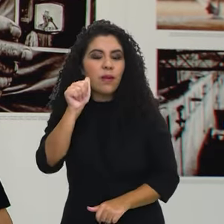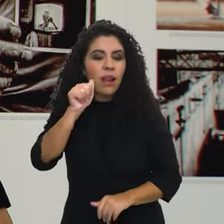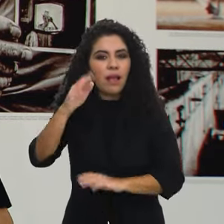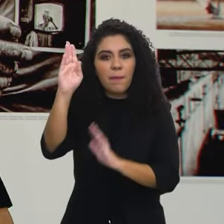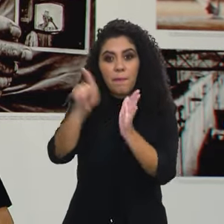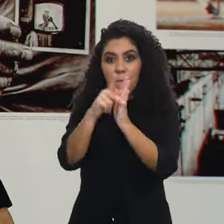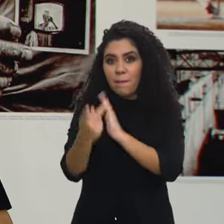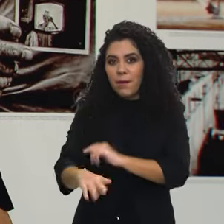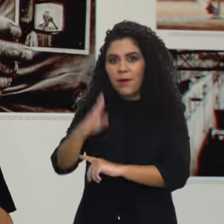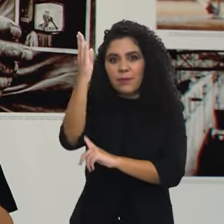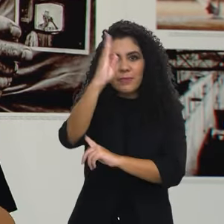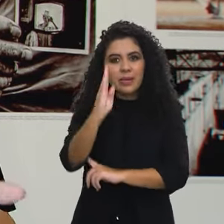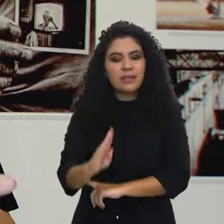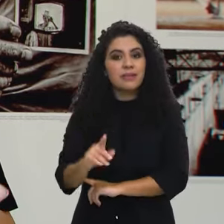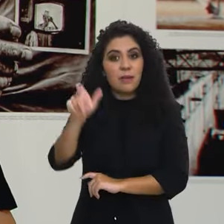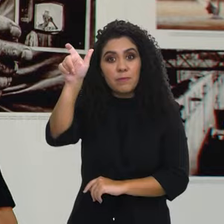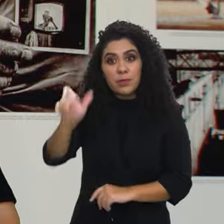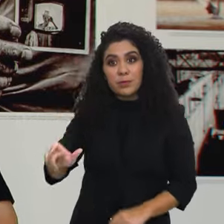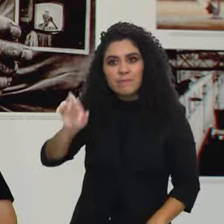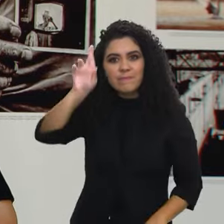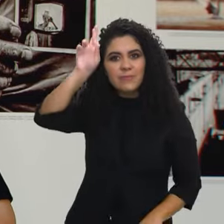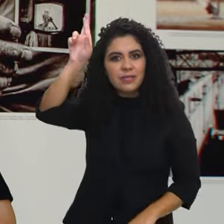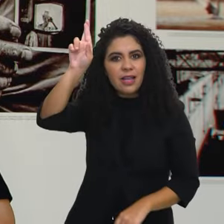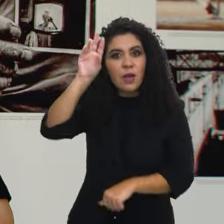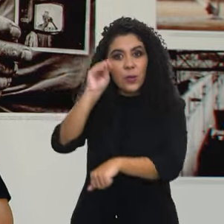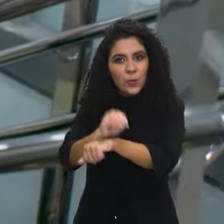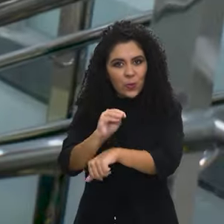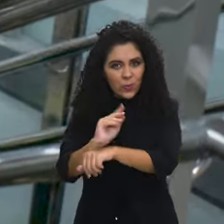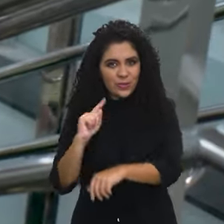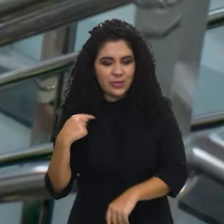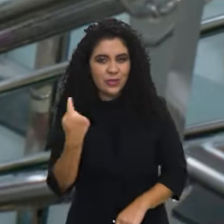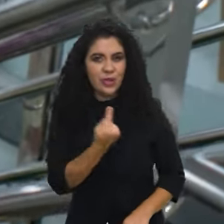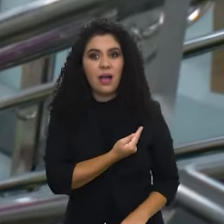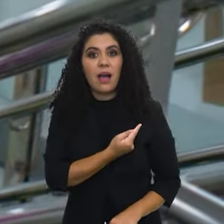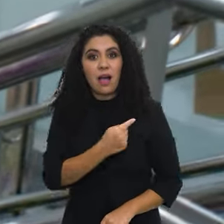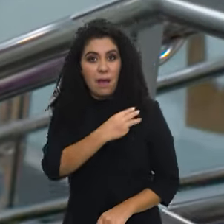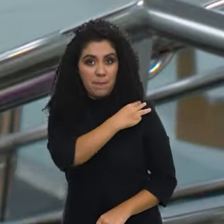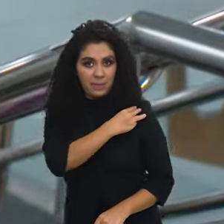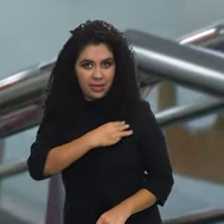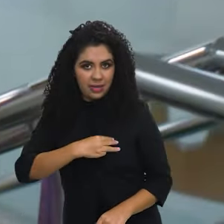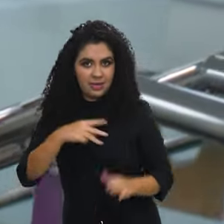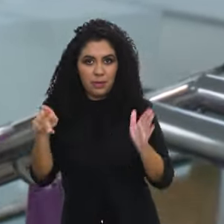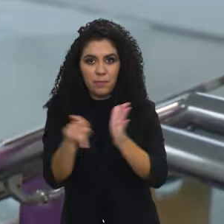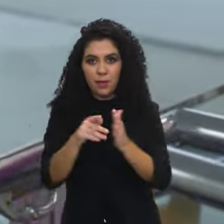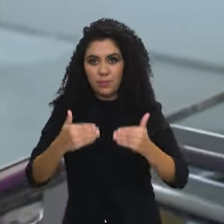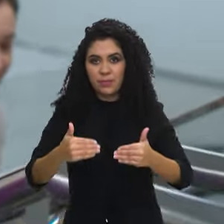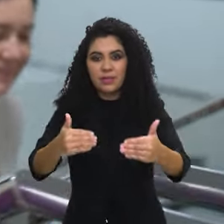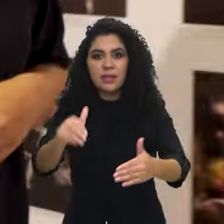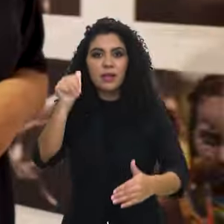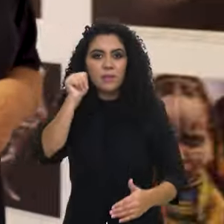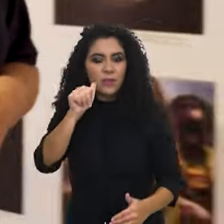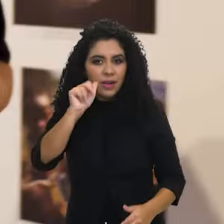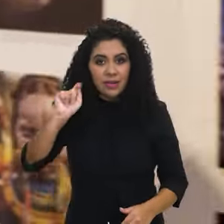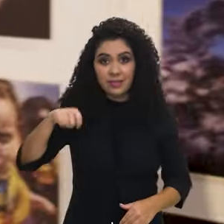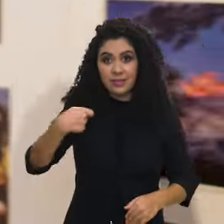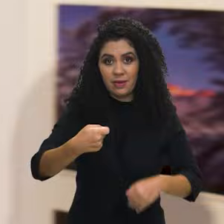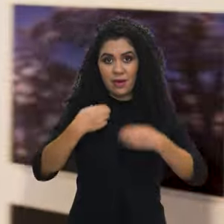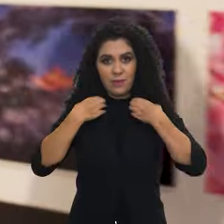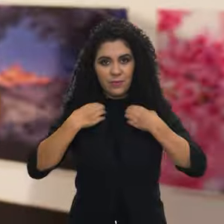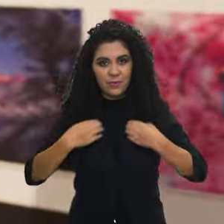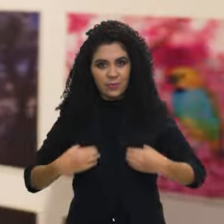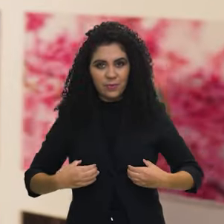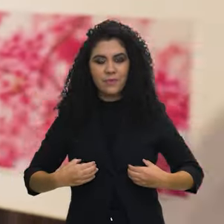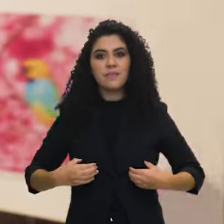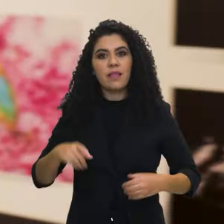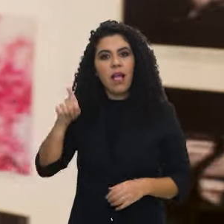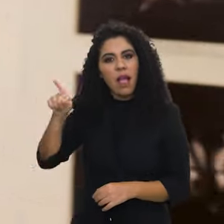deixar de conversar com quem cuida diretamente de todas nós a ministra das mulheres Sida Gonçalves sob sua liderança